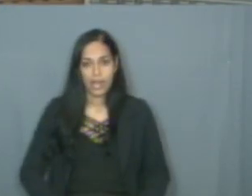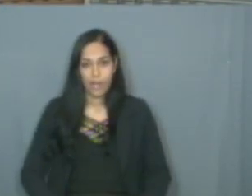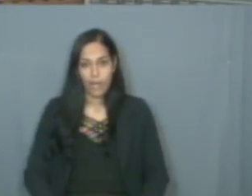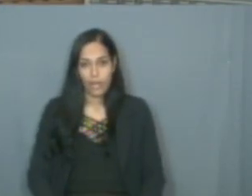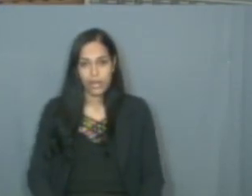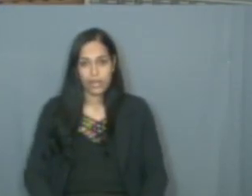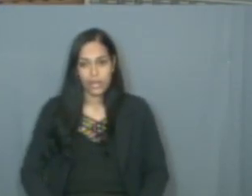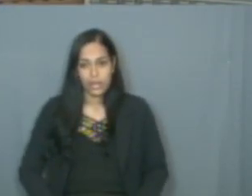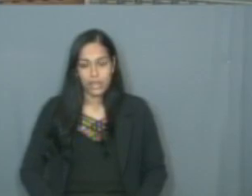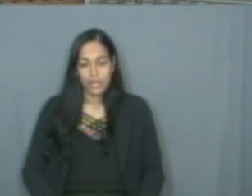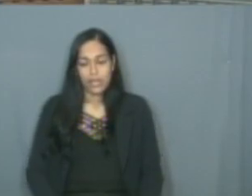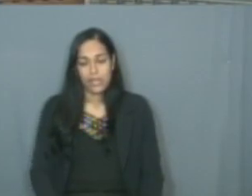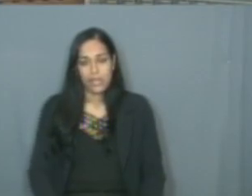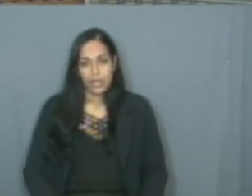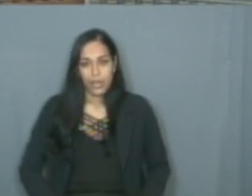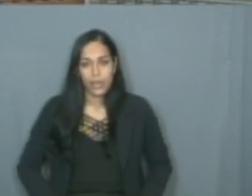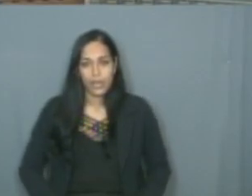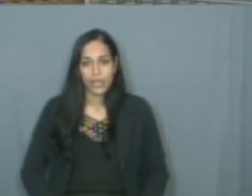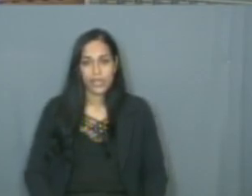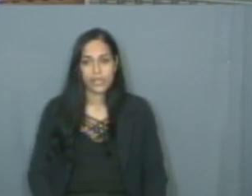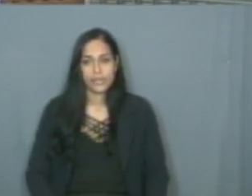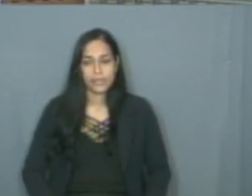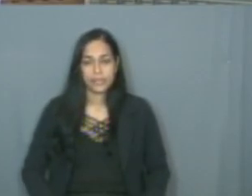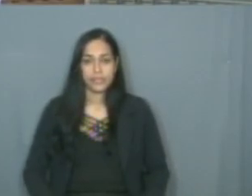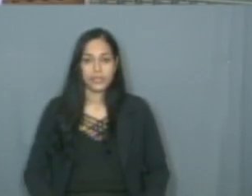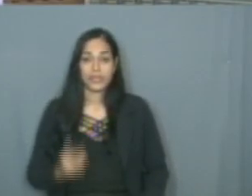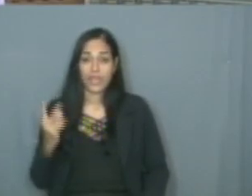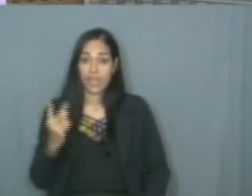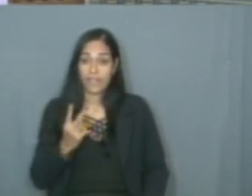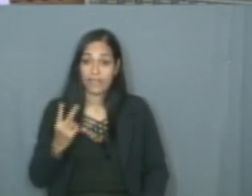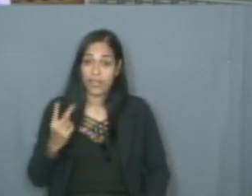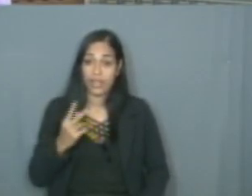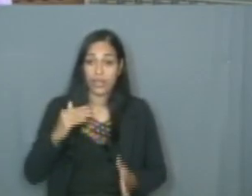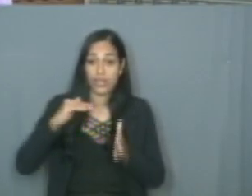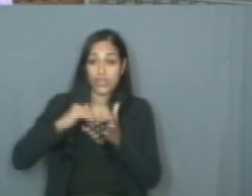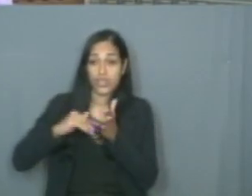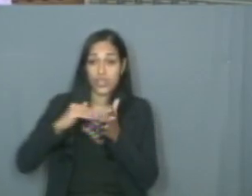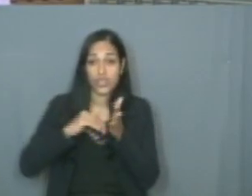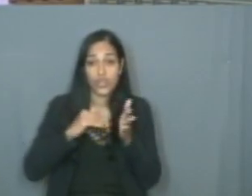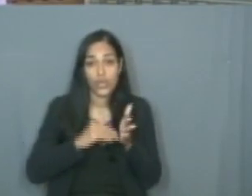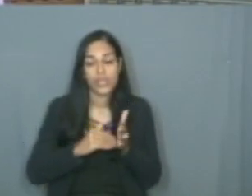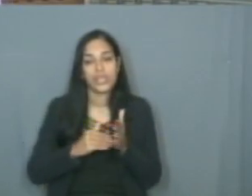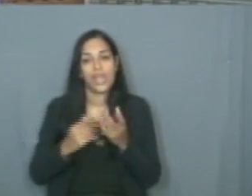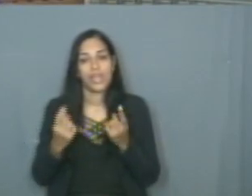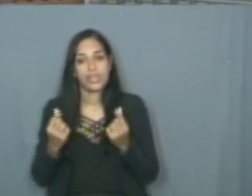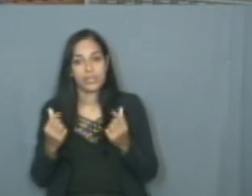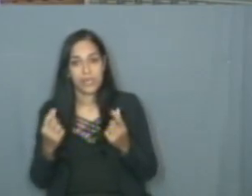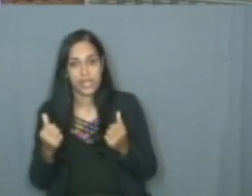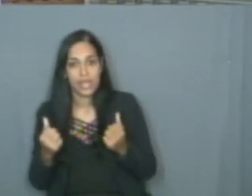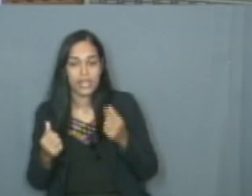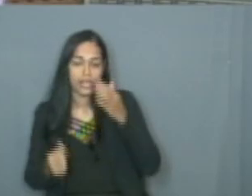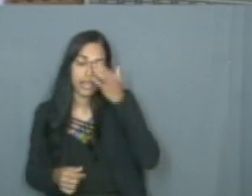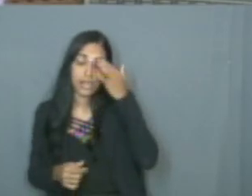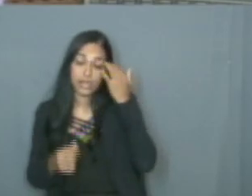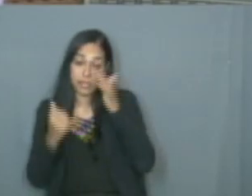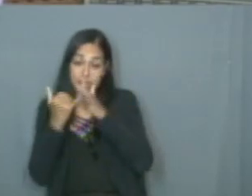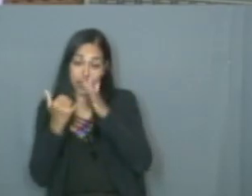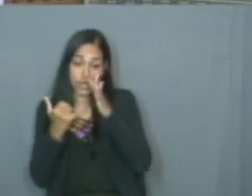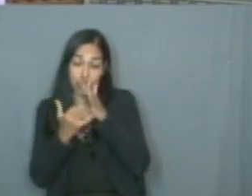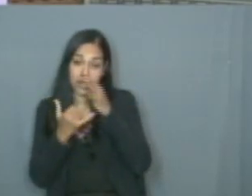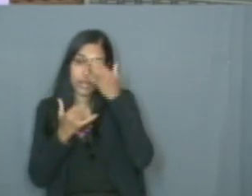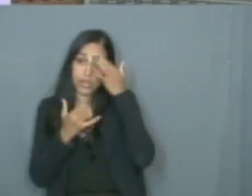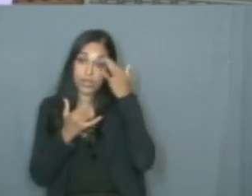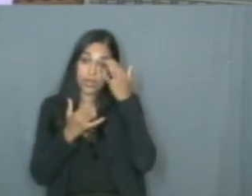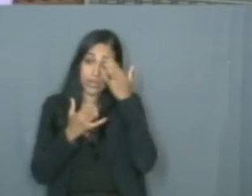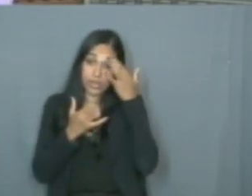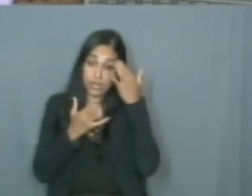aos beneficiários. Valores descontados na forma de mensalidades para entidades. Foram entrevistados cerca